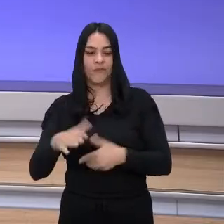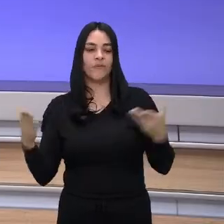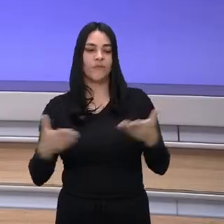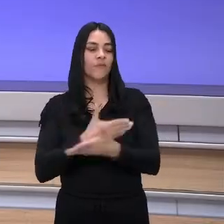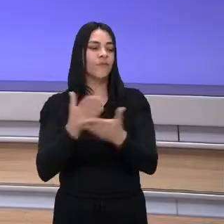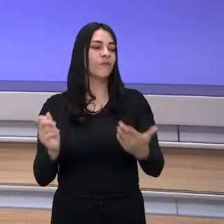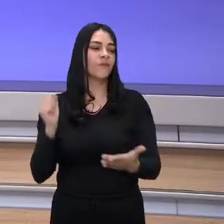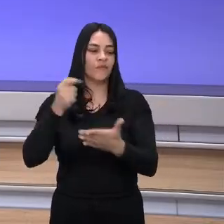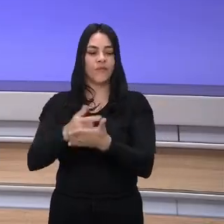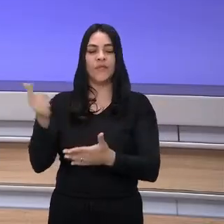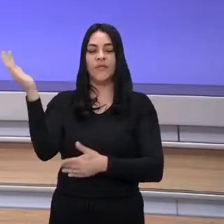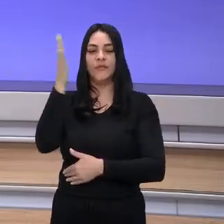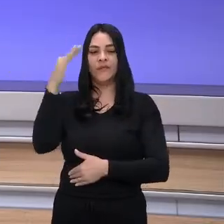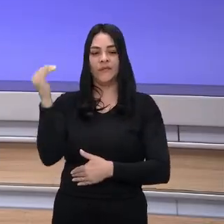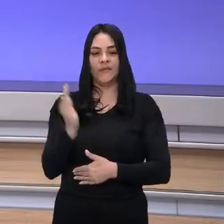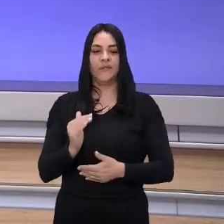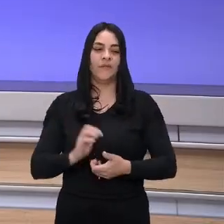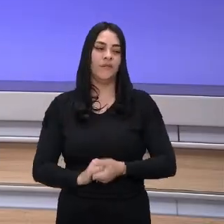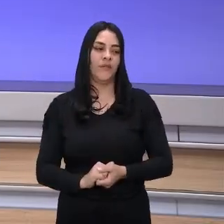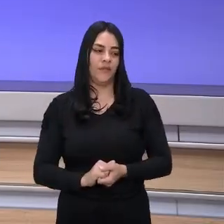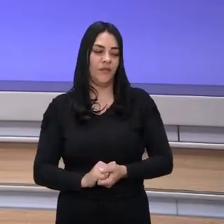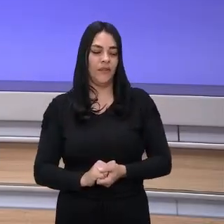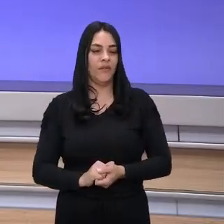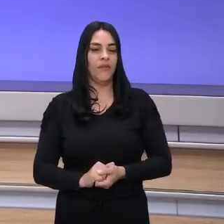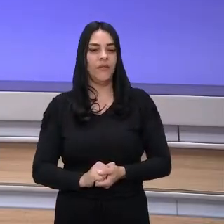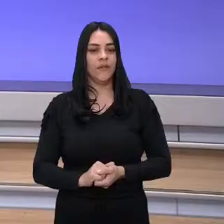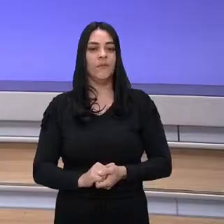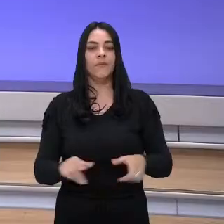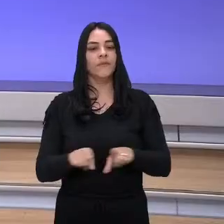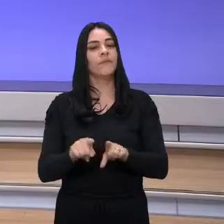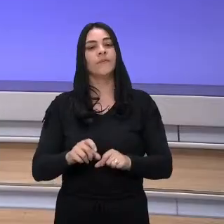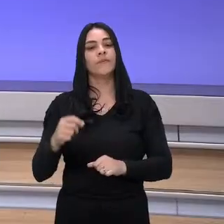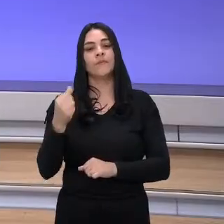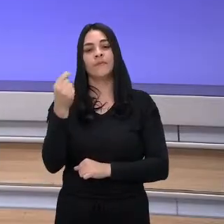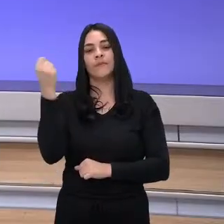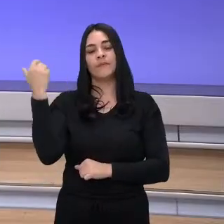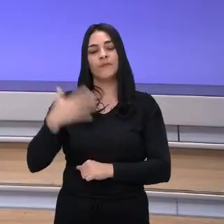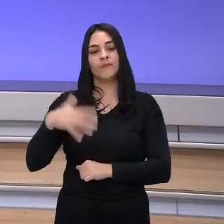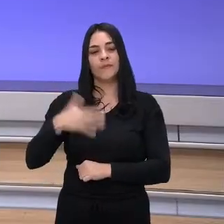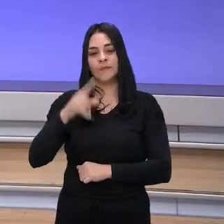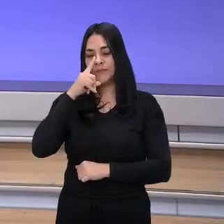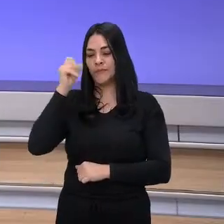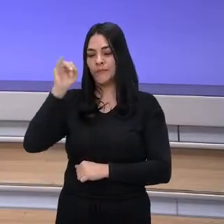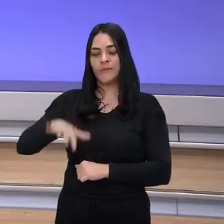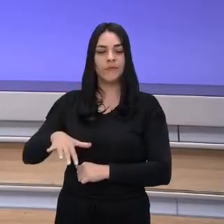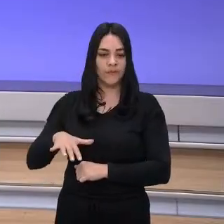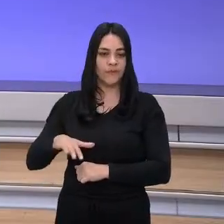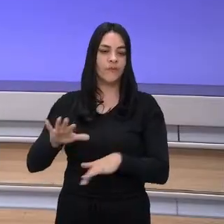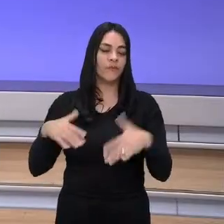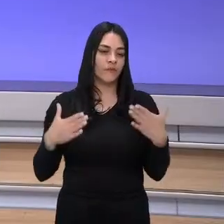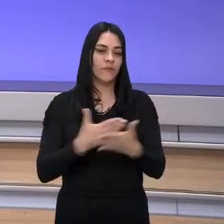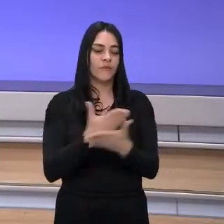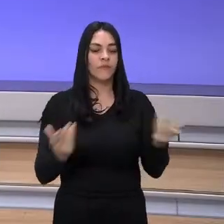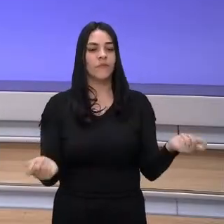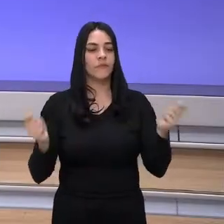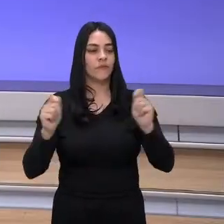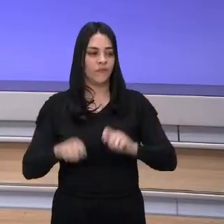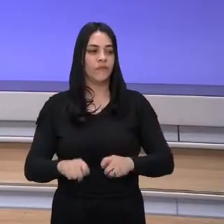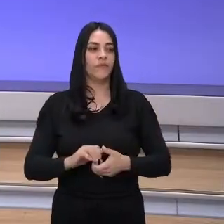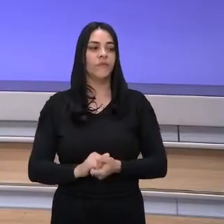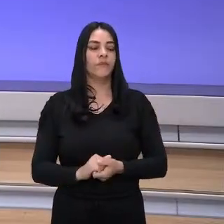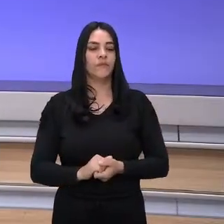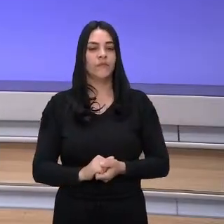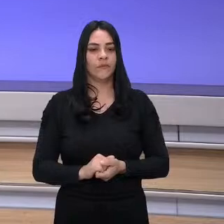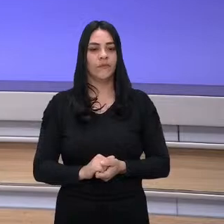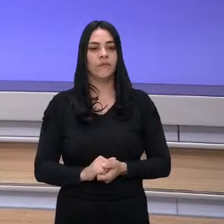pagamos, o Brasil é o país que paga mais caro no lixo, né? Então, assim, nós poderíamos